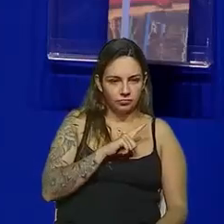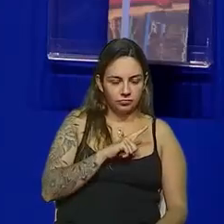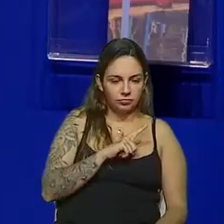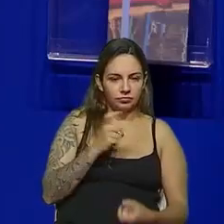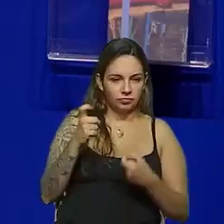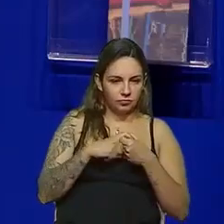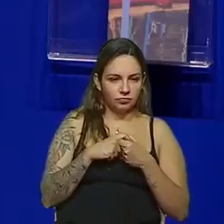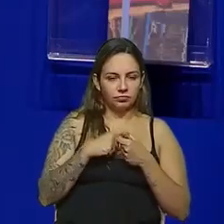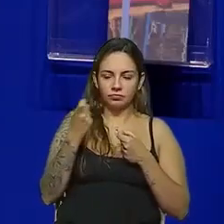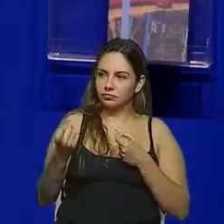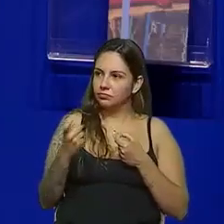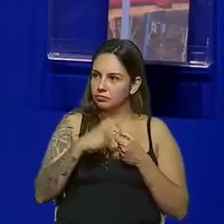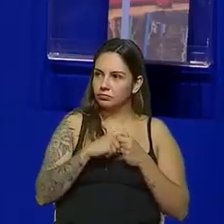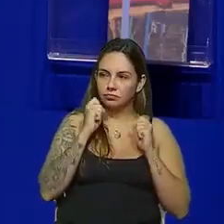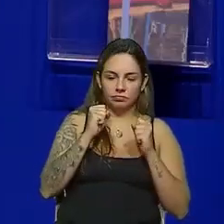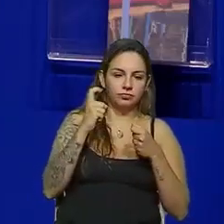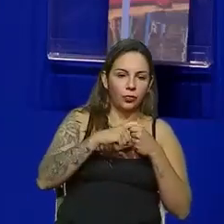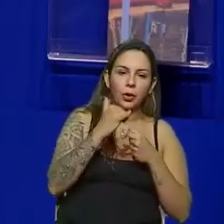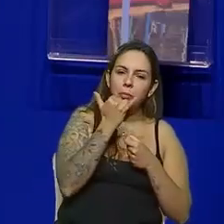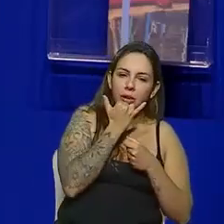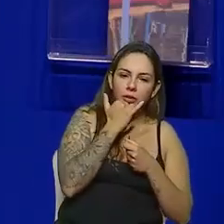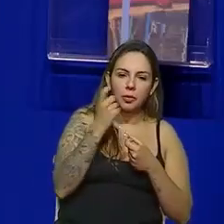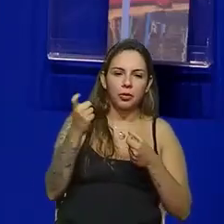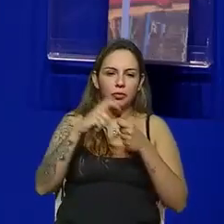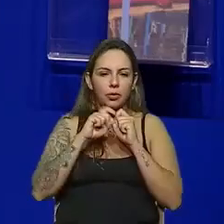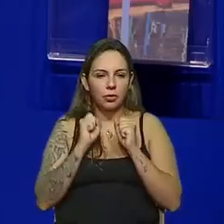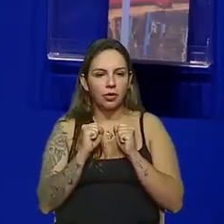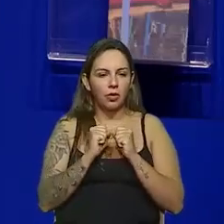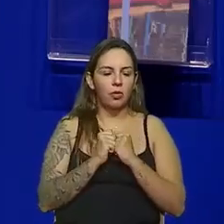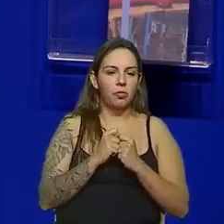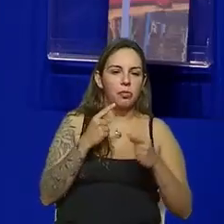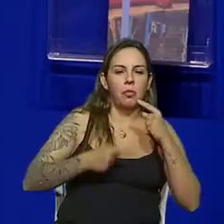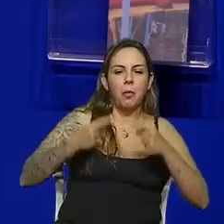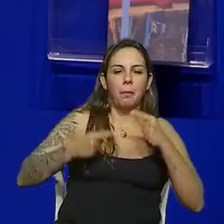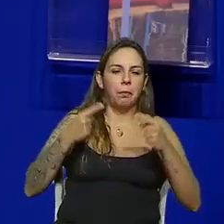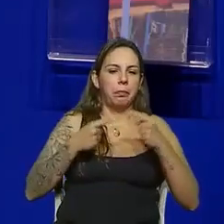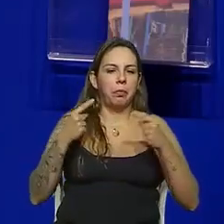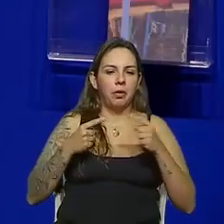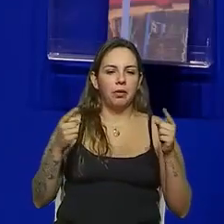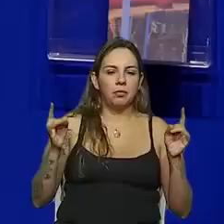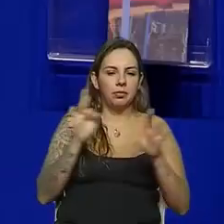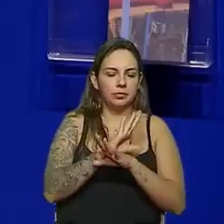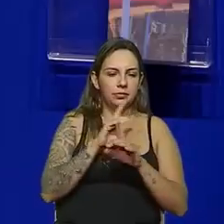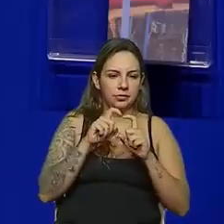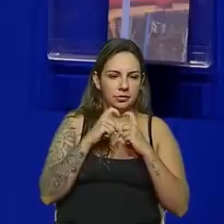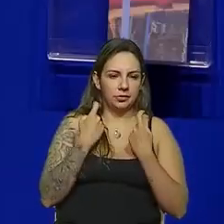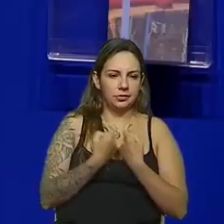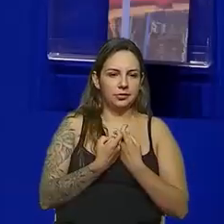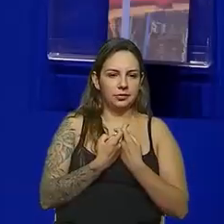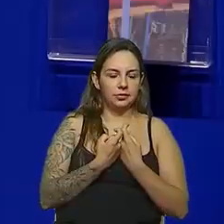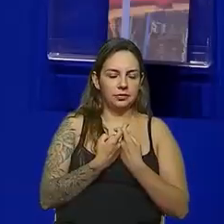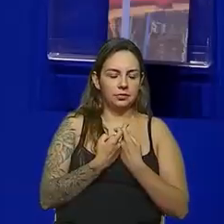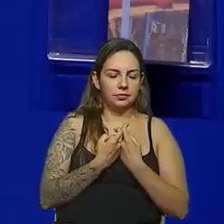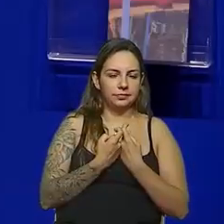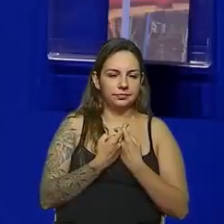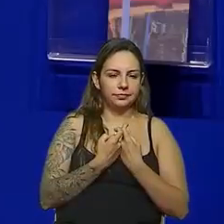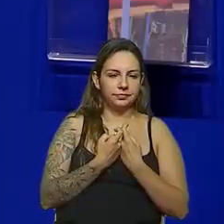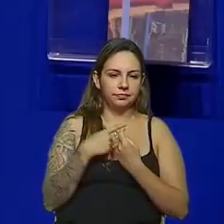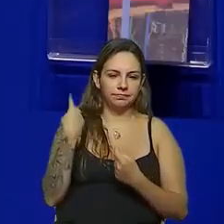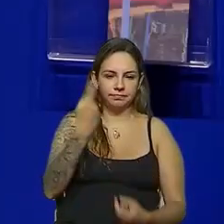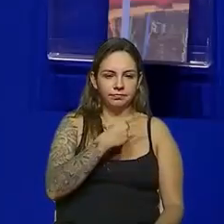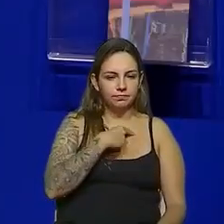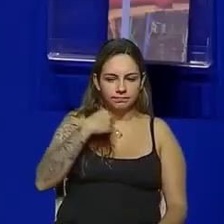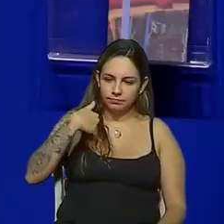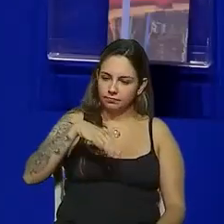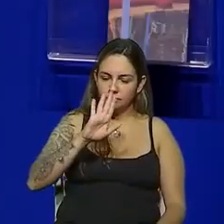anistia, nós eu vou voltar. Então discutimos. E quando acabou aquela reunião, a